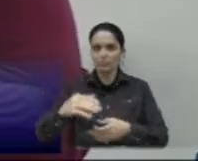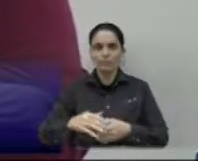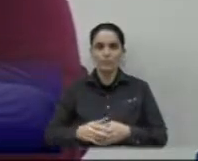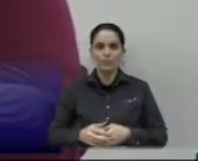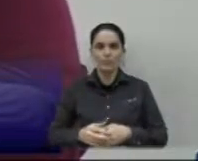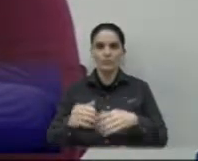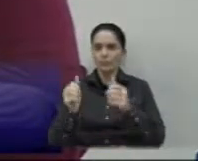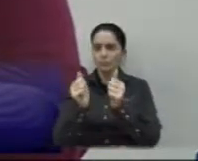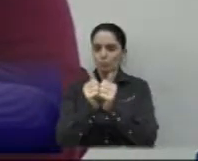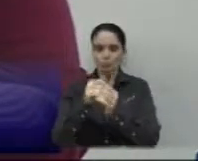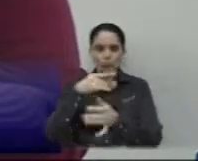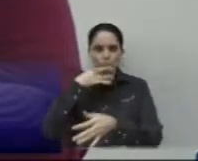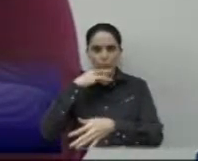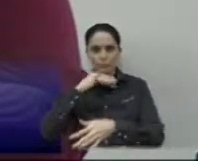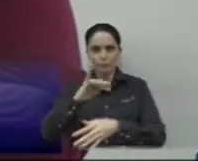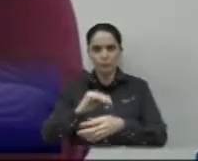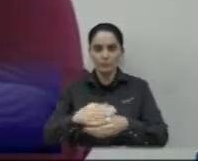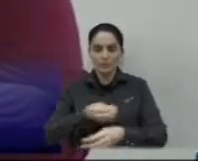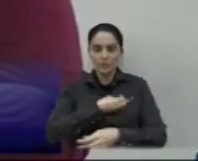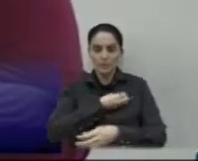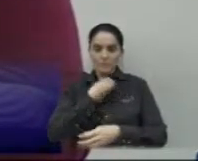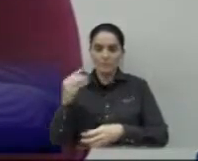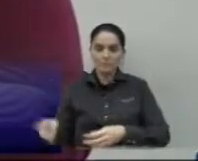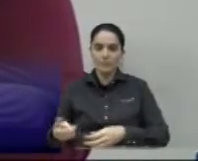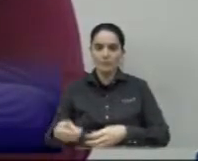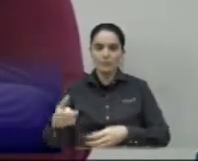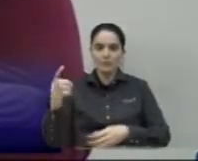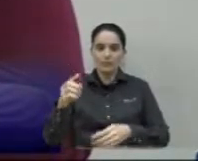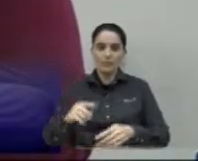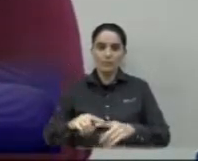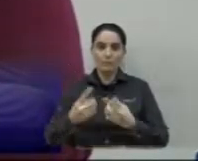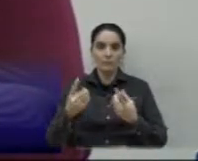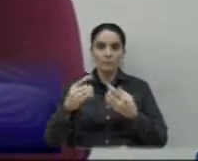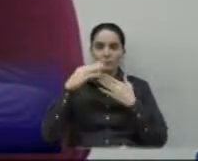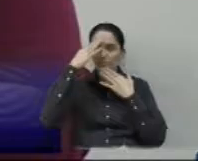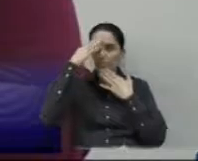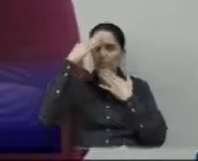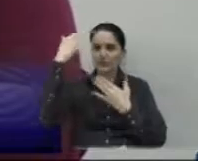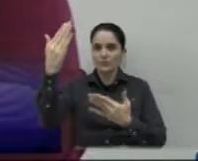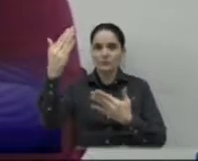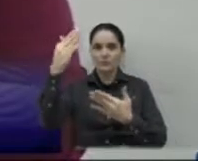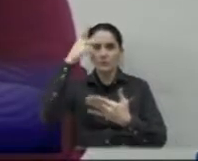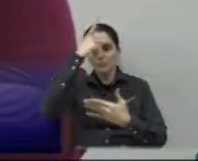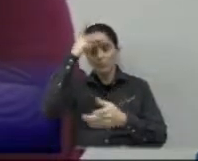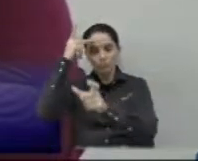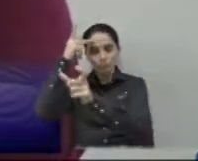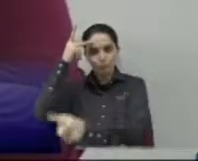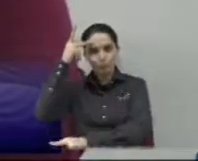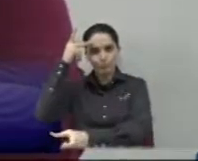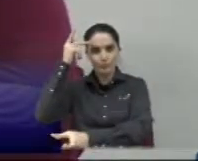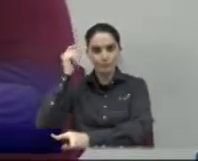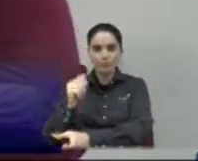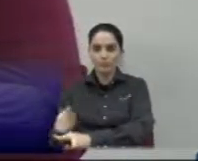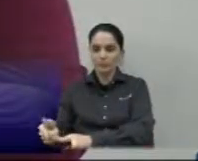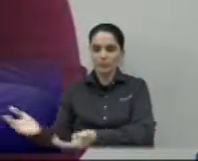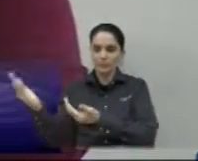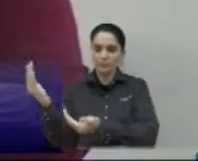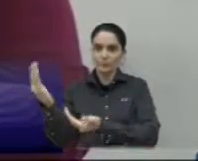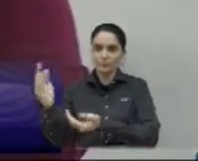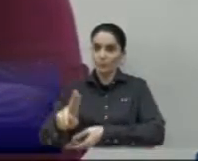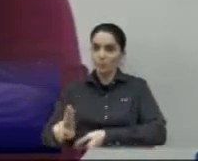seu pai, que eu acredito na vida eterna, mas uma imensa gratidão por esta pessoa. Era uma forma de nomear, de dar nome à rua, quando a